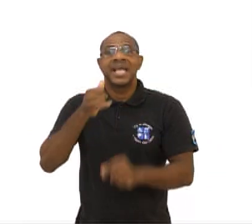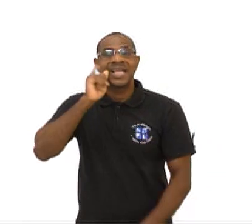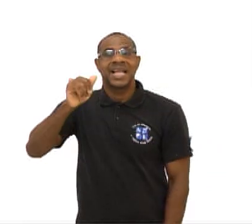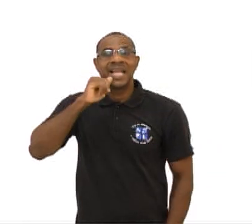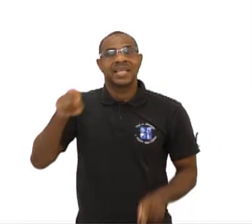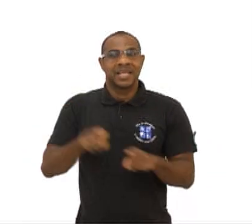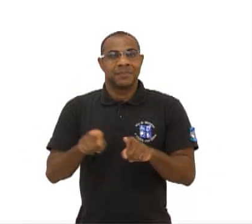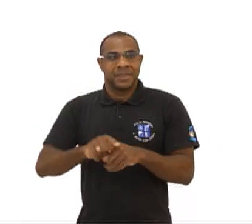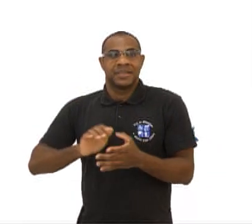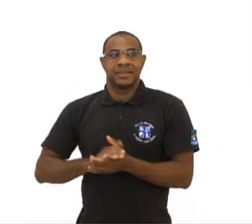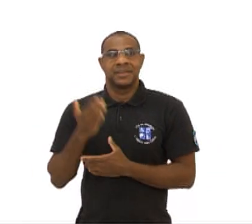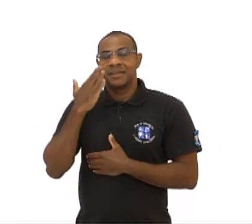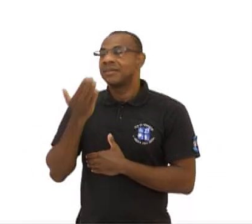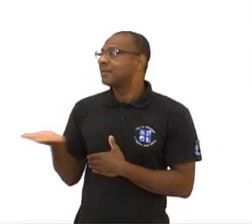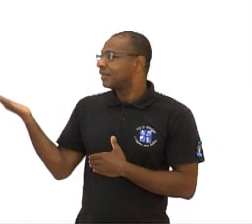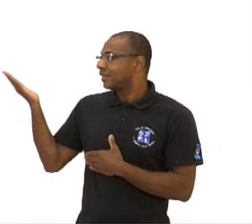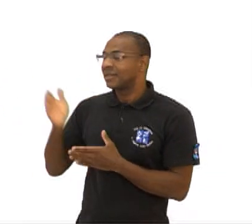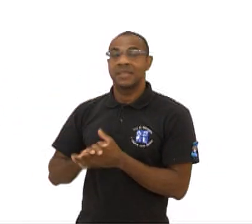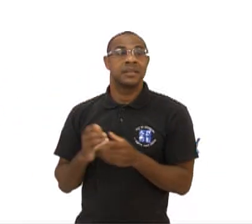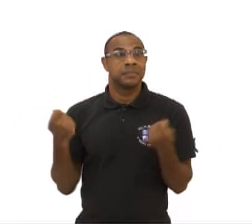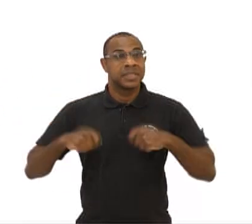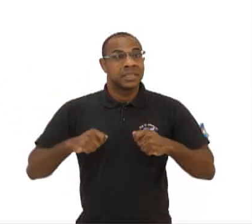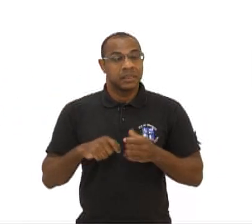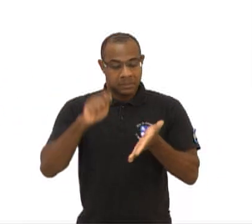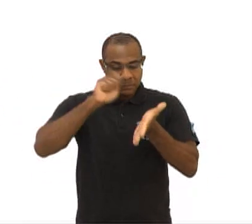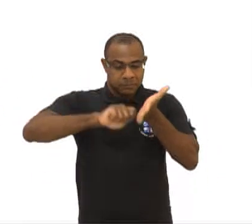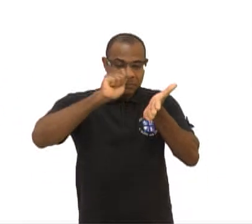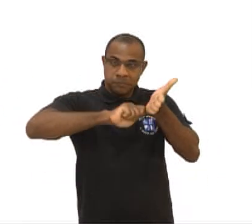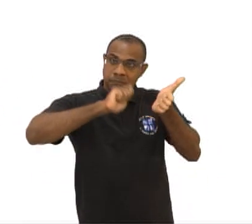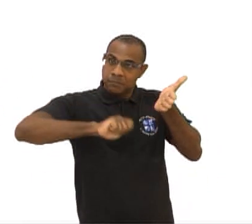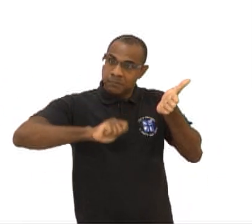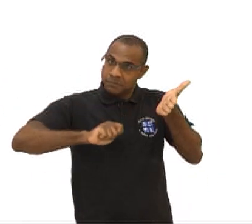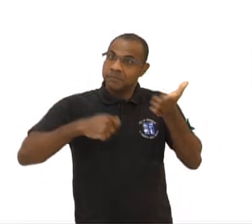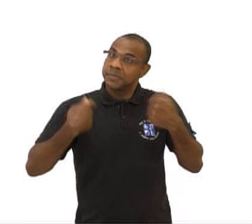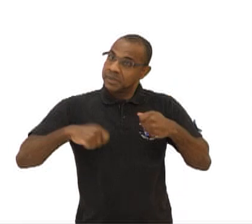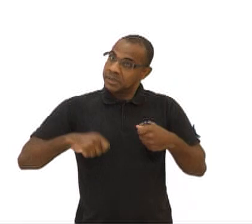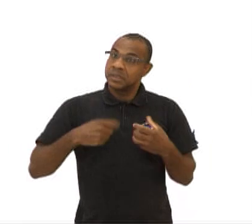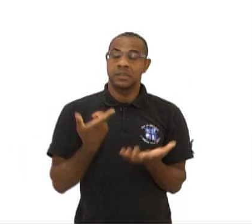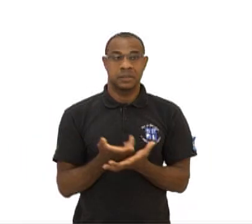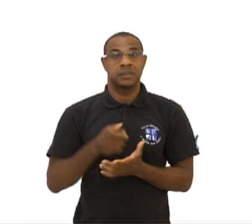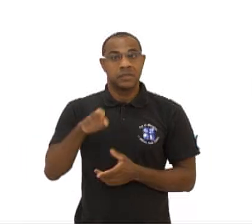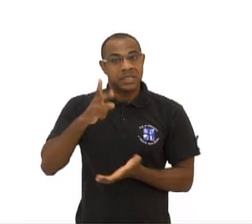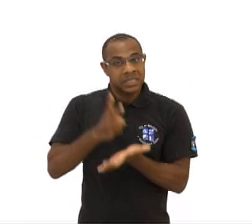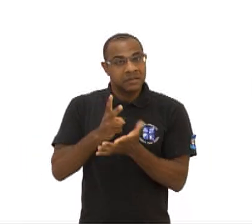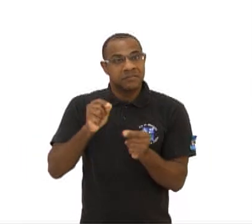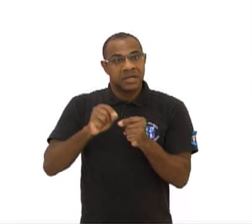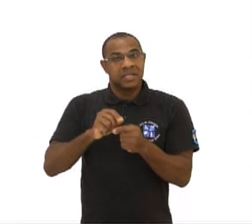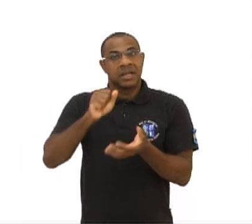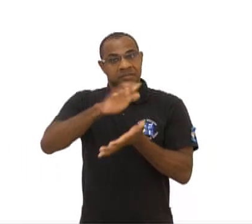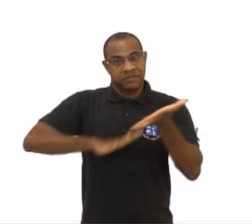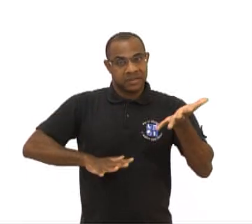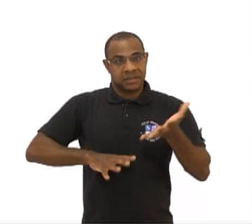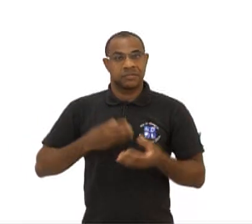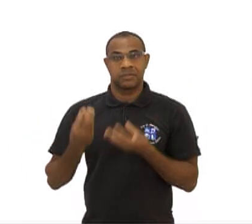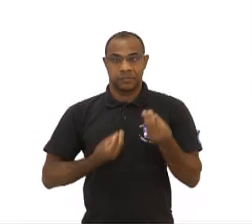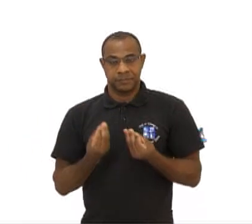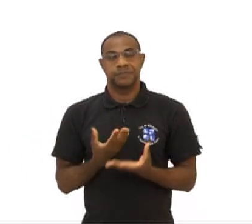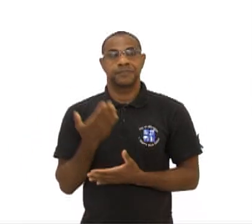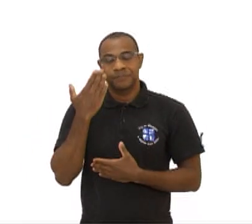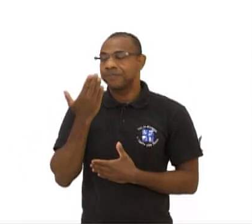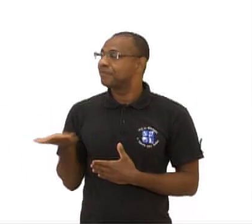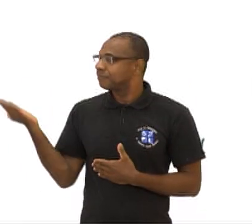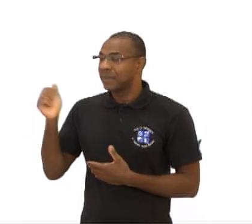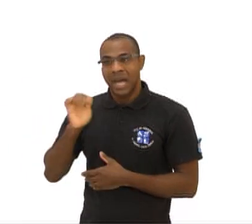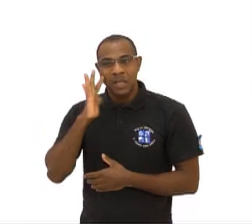NOx aumenta. Esse é o tipo de coisa que tem que estar anotadinho na orelha do caderno aí, sempre que você for fazer atividade né,